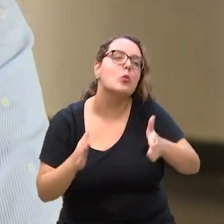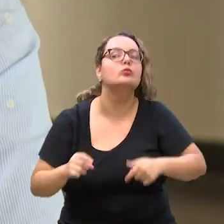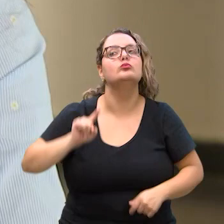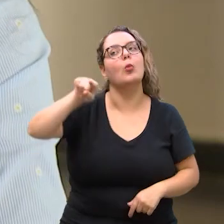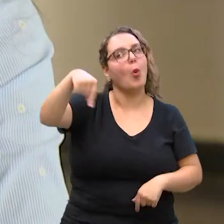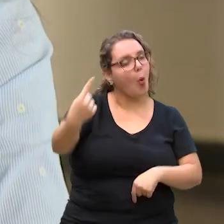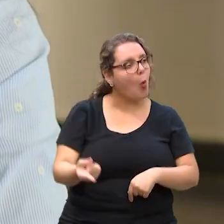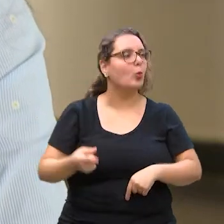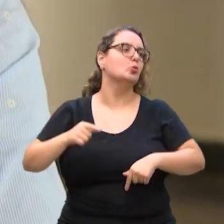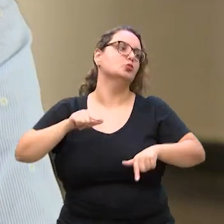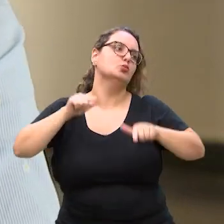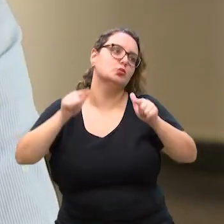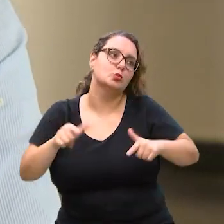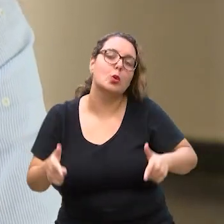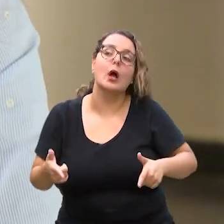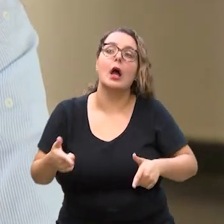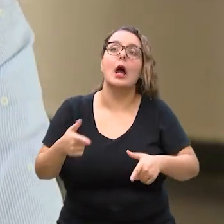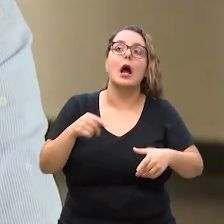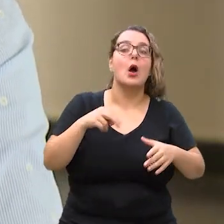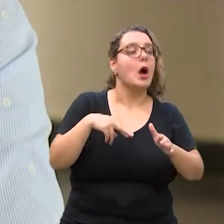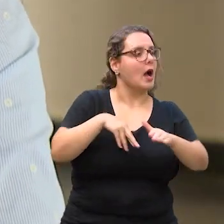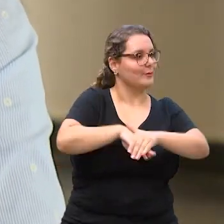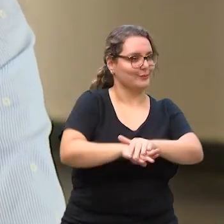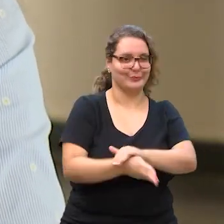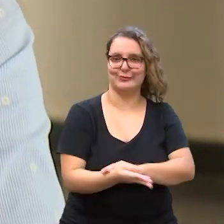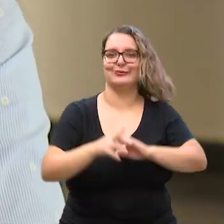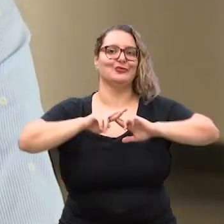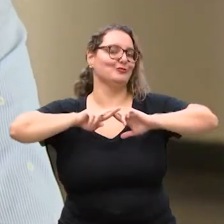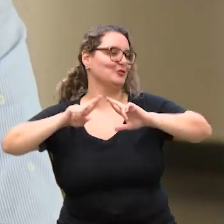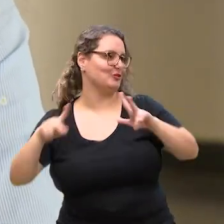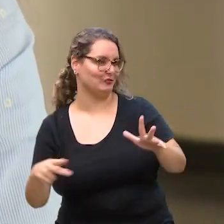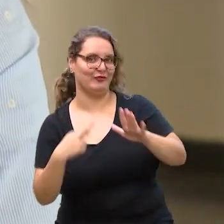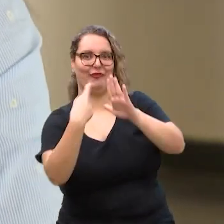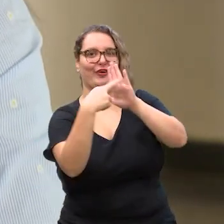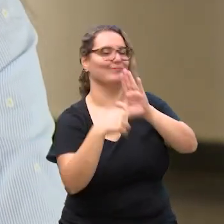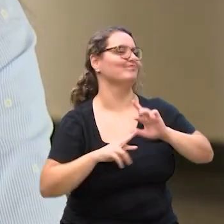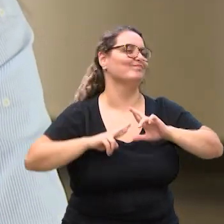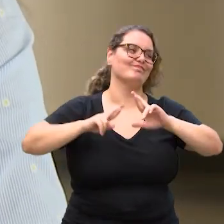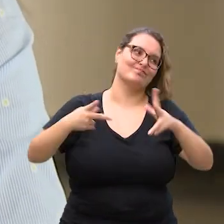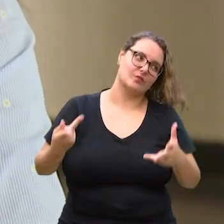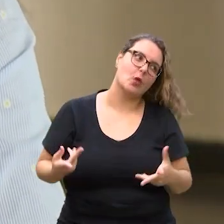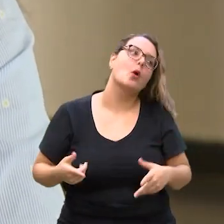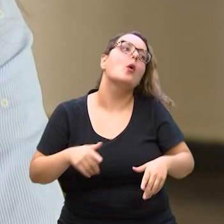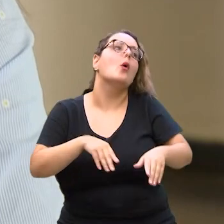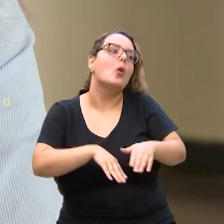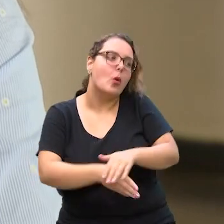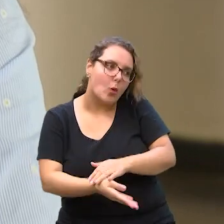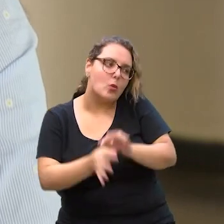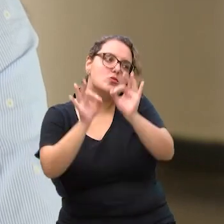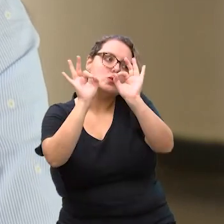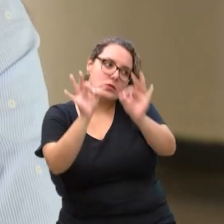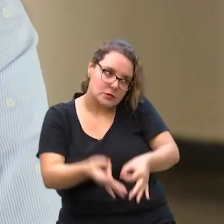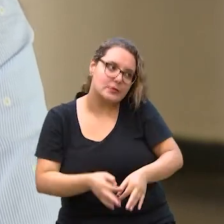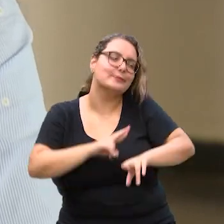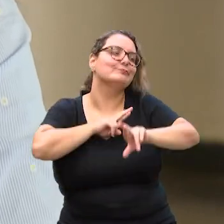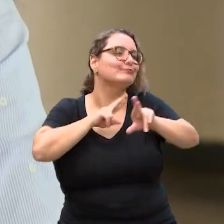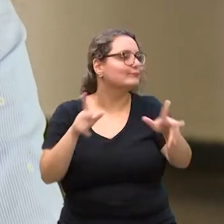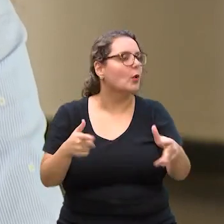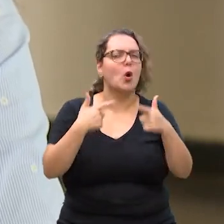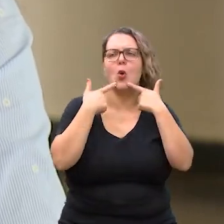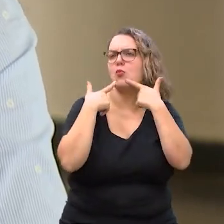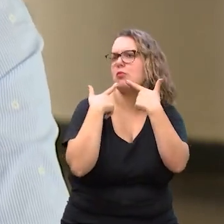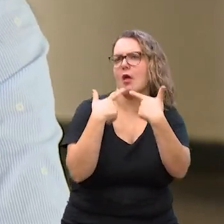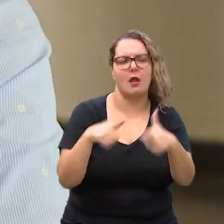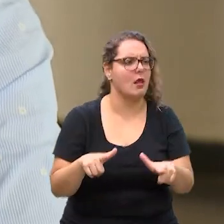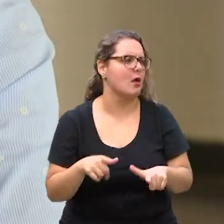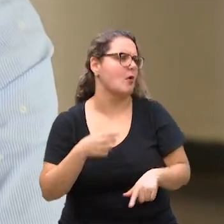lugar, onde as regras eram outras, os costumes são completamente diferentes. Então, com certeza vai ter uma diferença, seja pela questão da língua,